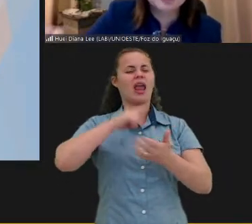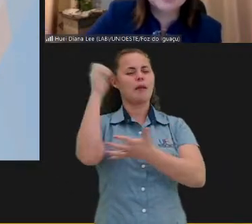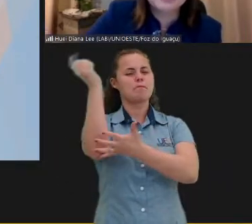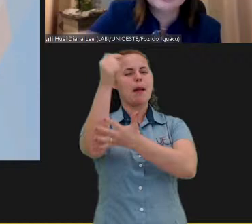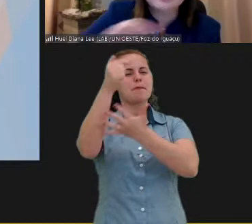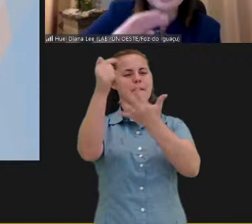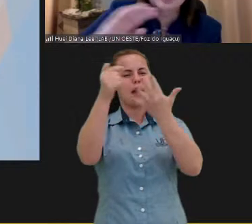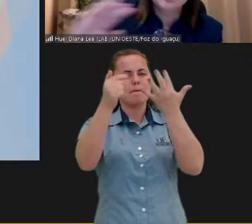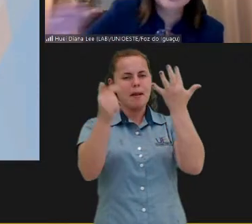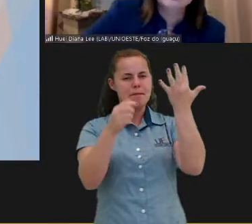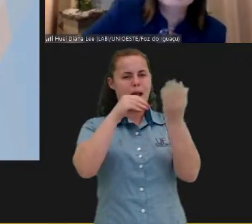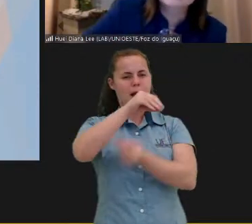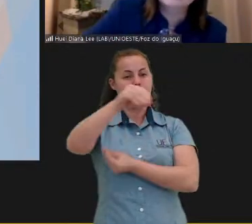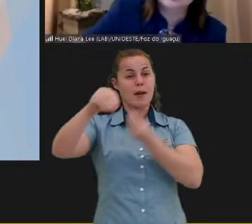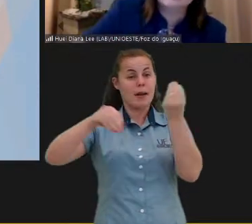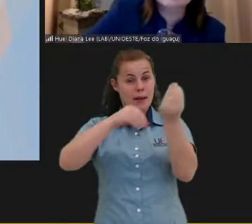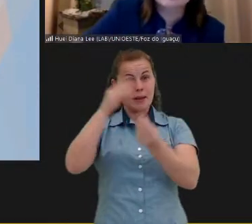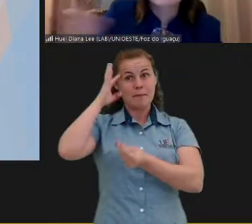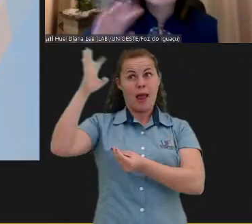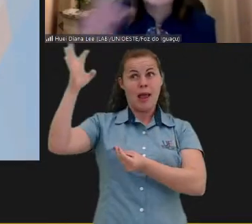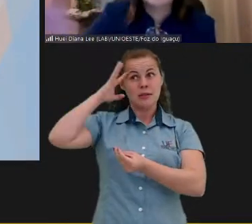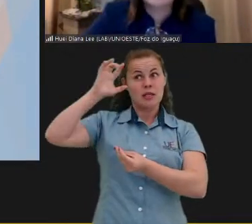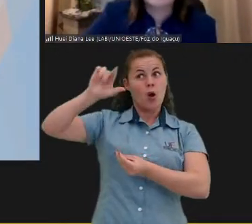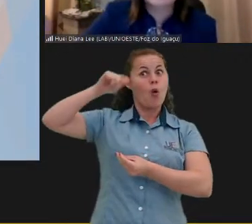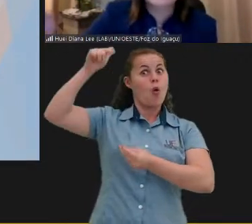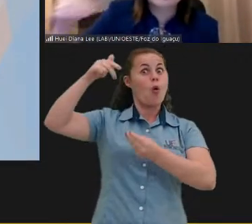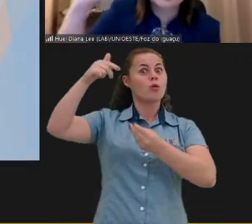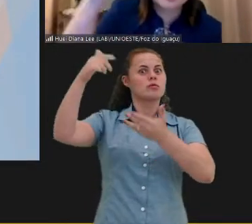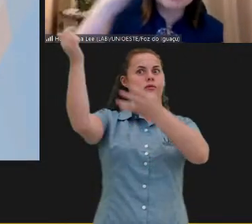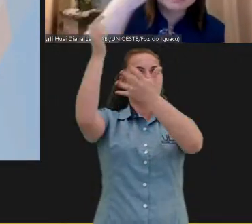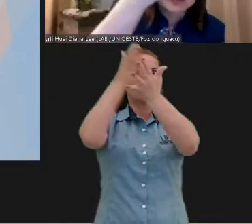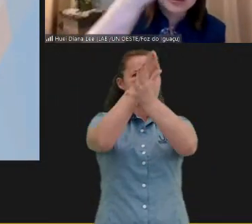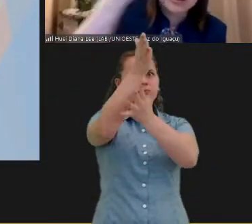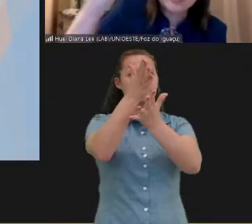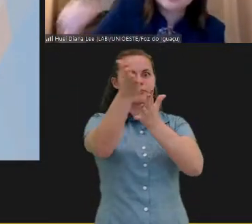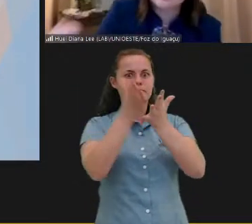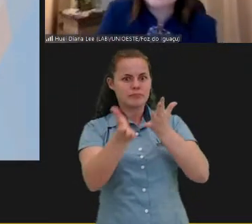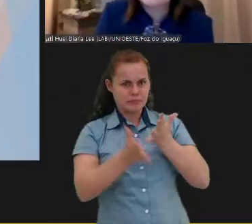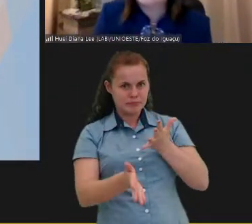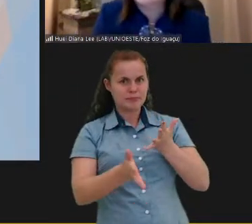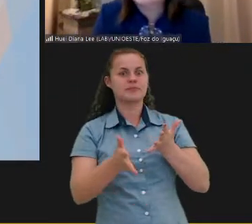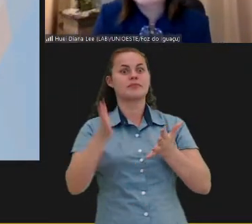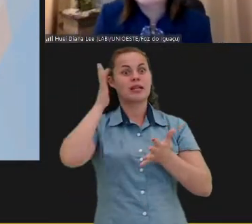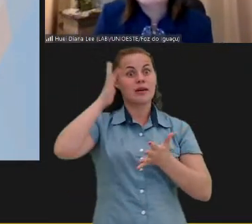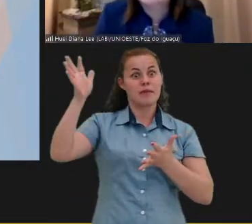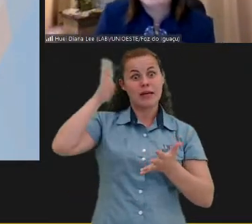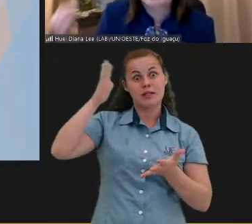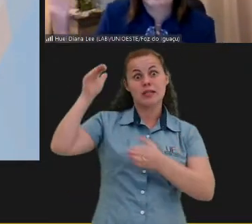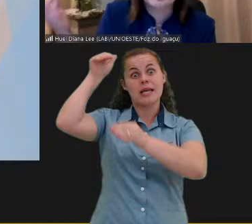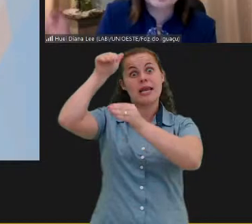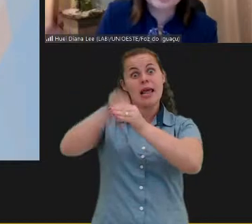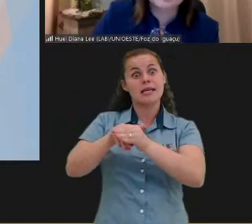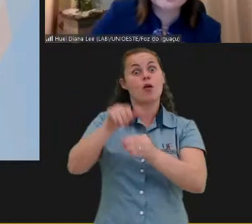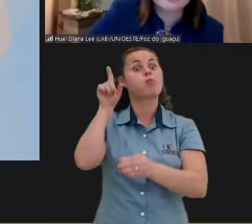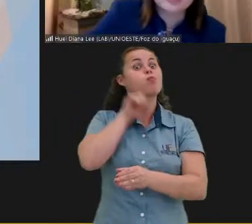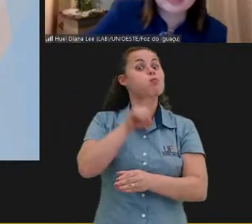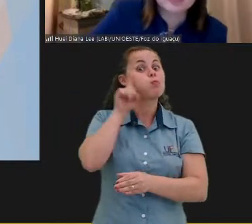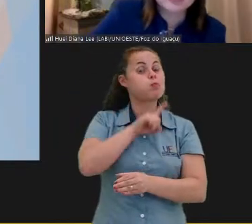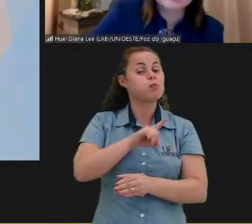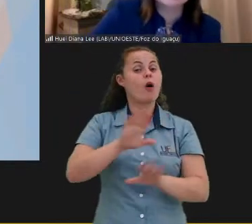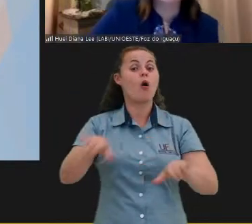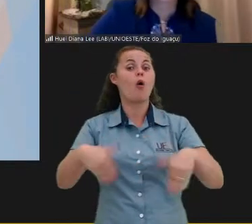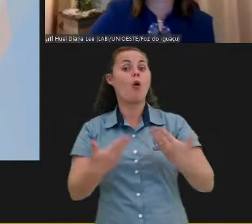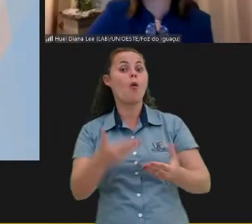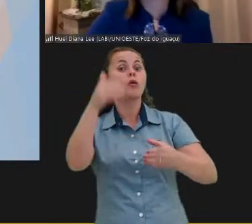esse tipo de aplicação em outros cenários. Quem diria, por exemplo, eleição americana, né, ou mesmo